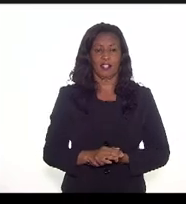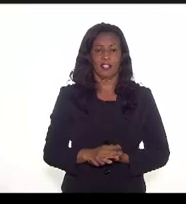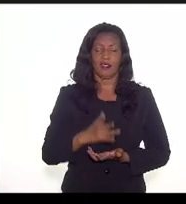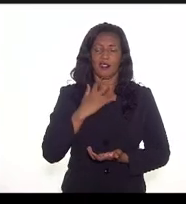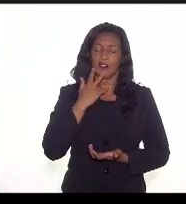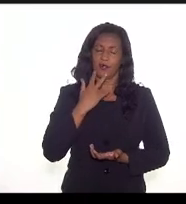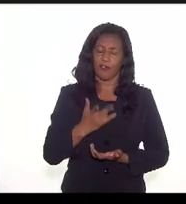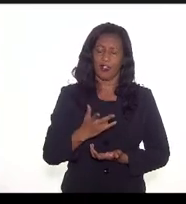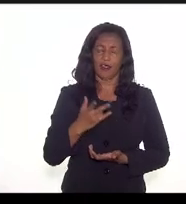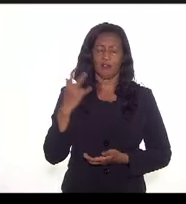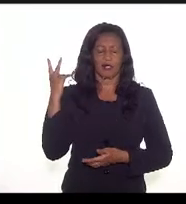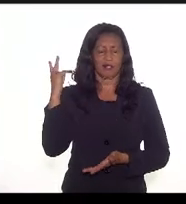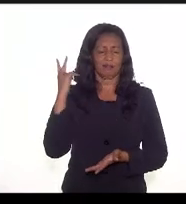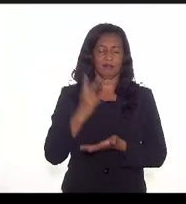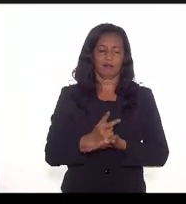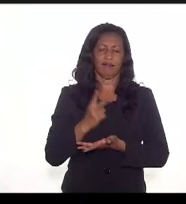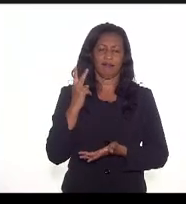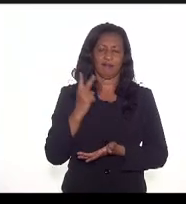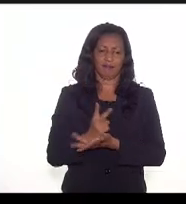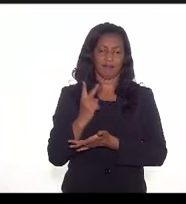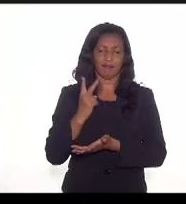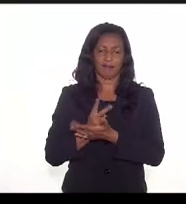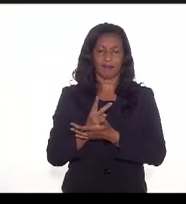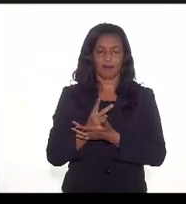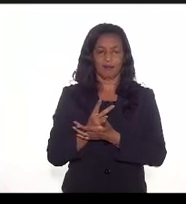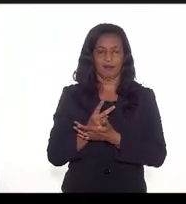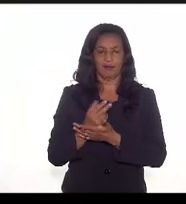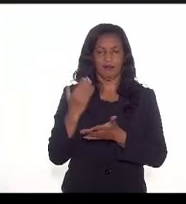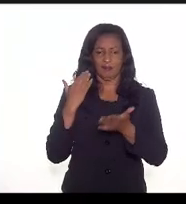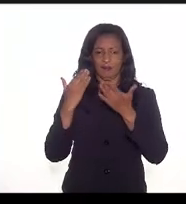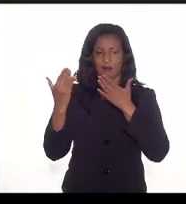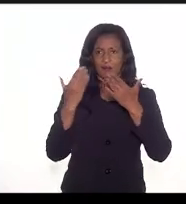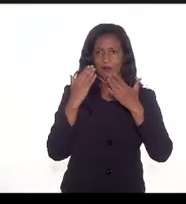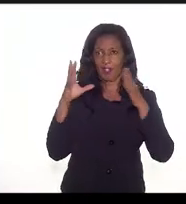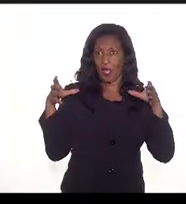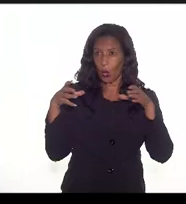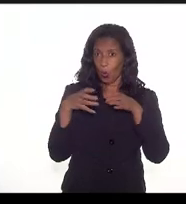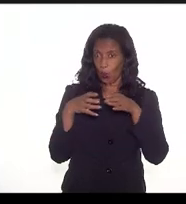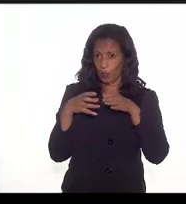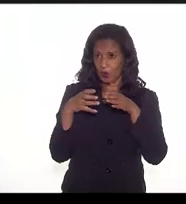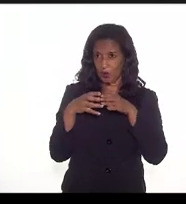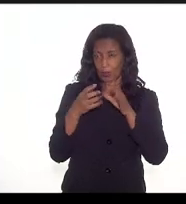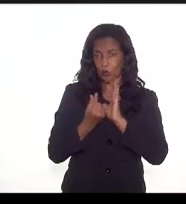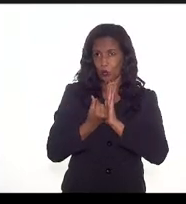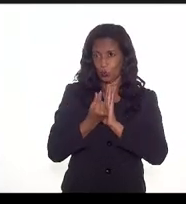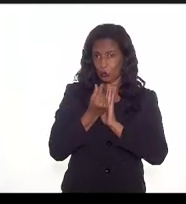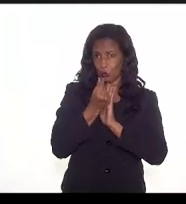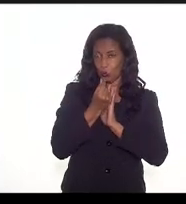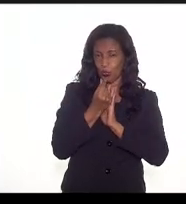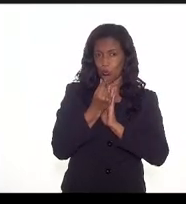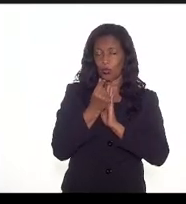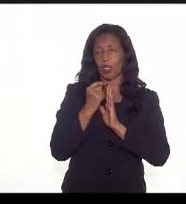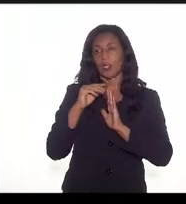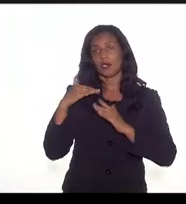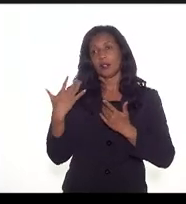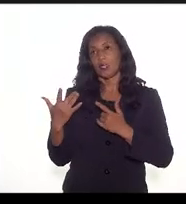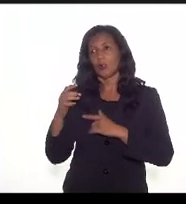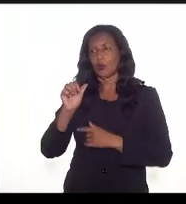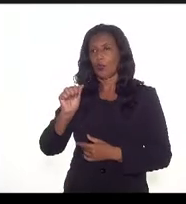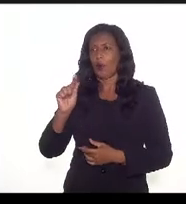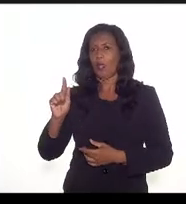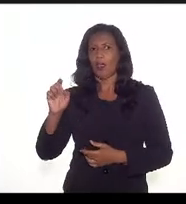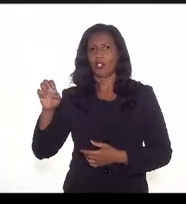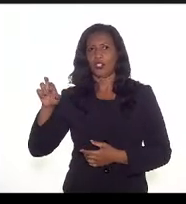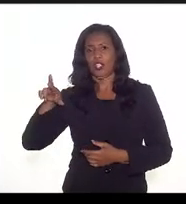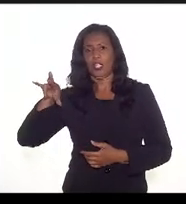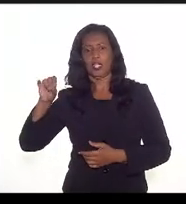muito constante a relação da Comissão de Tributação, tanto com a AGRIO